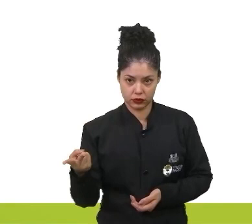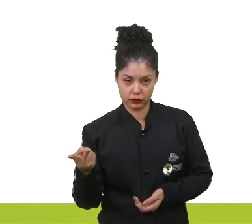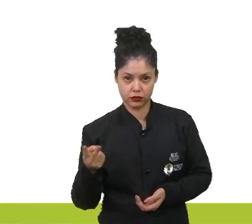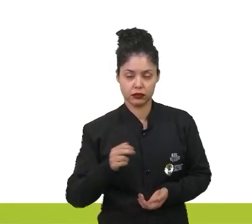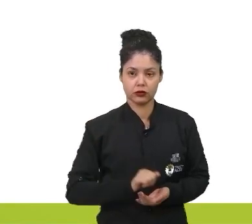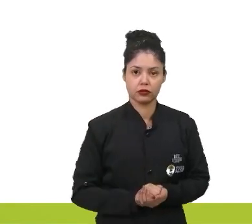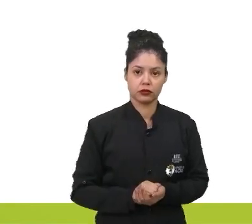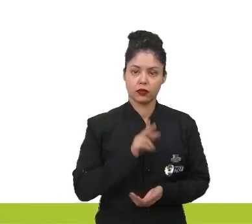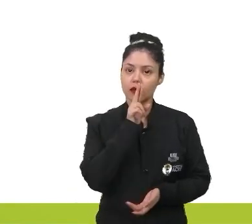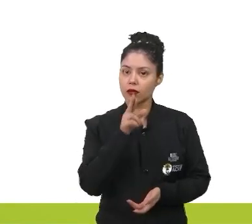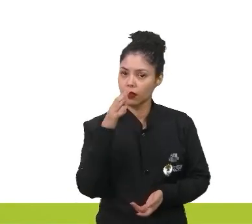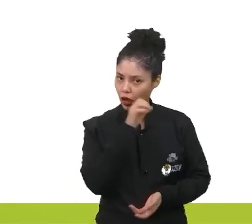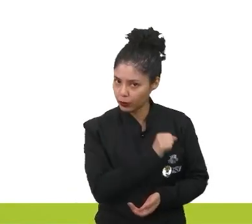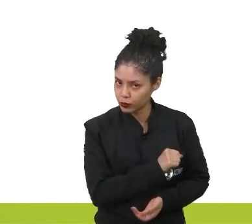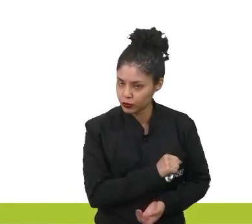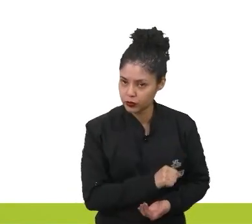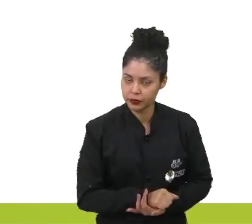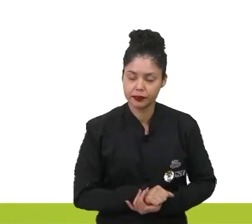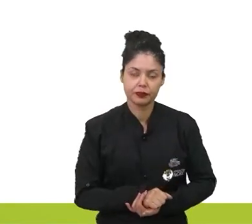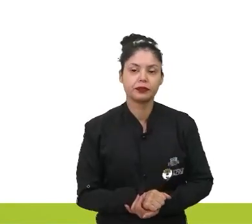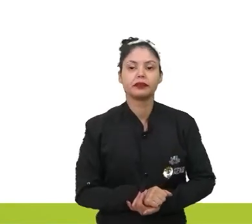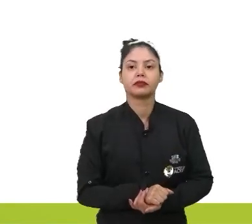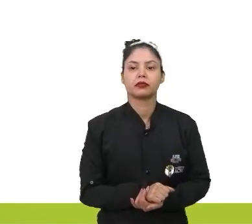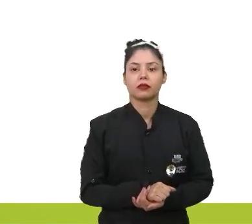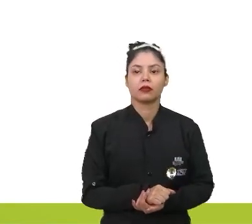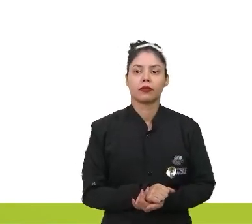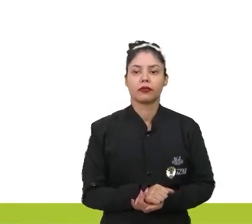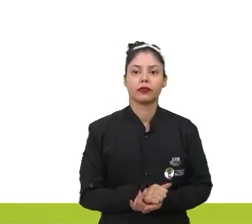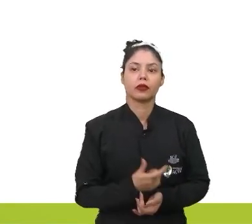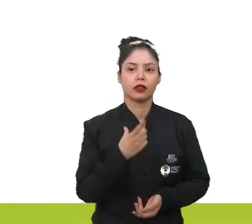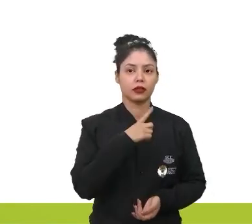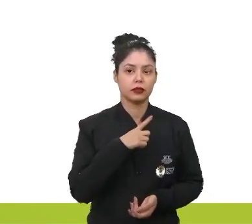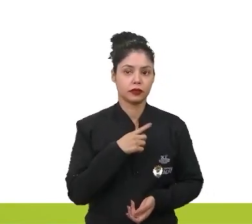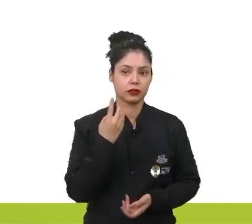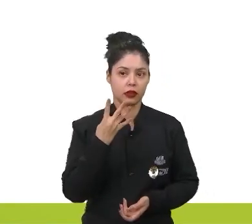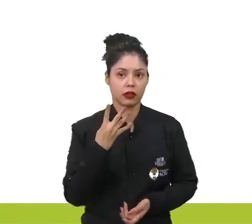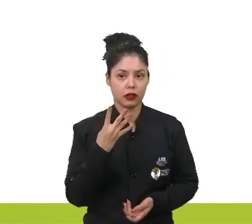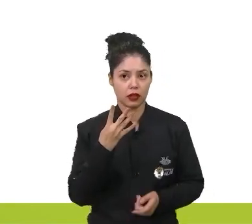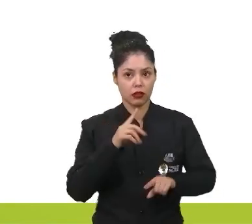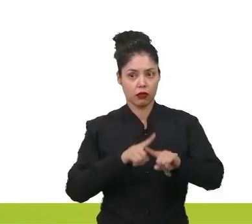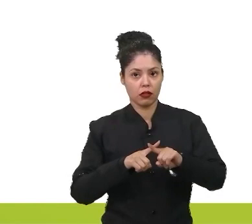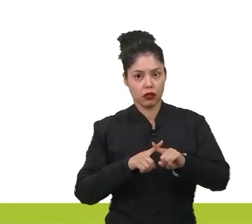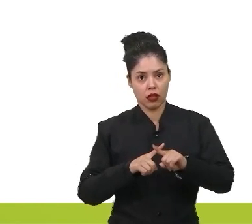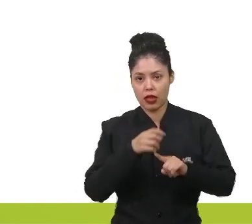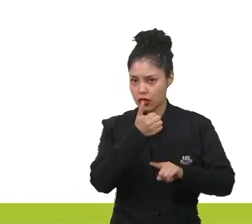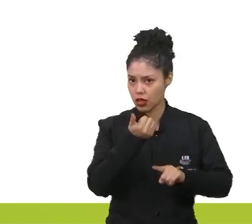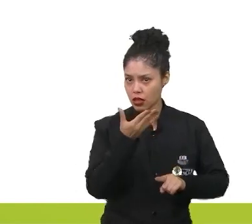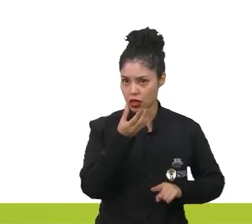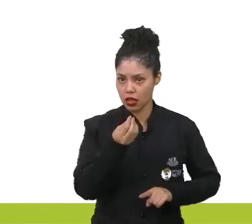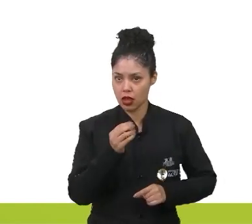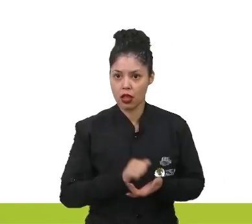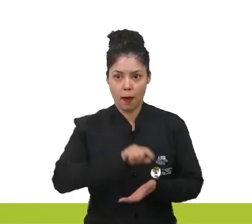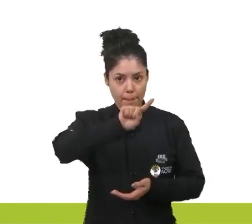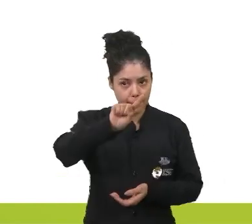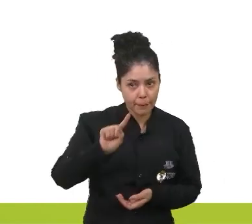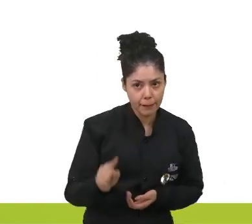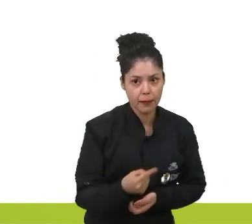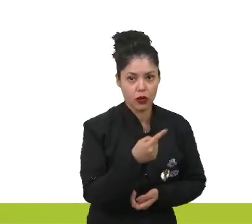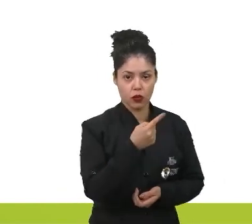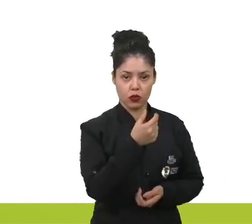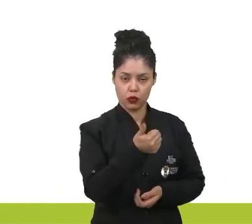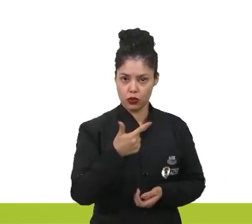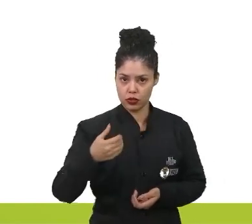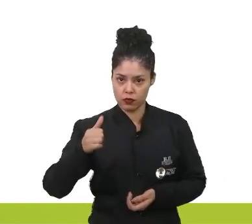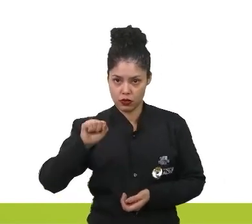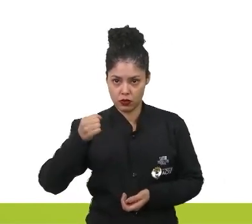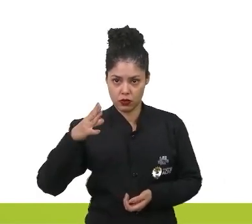maneira de fazer um cálculo mais rápido, tá bom? Aí você tem 4 vezes 2 dá 8, e 8 vezes 160 dá